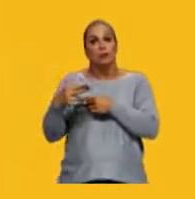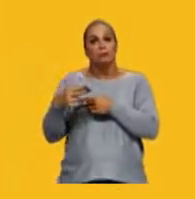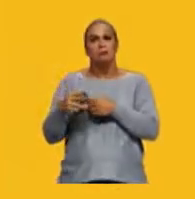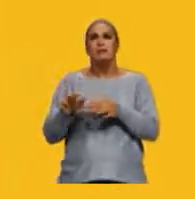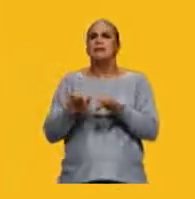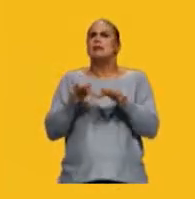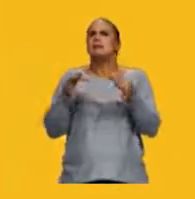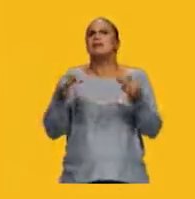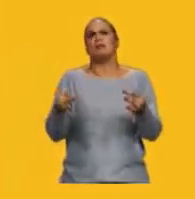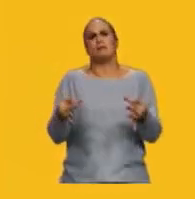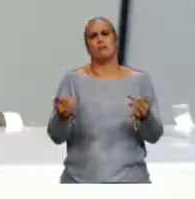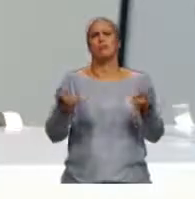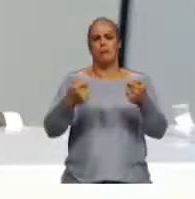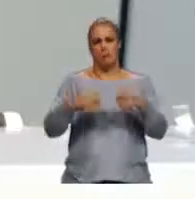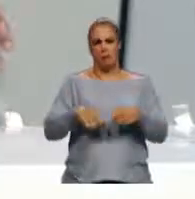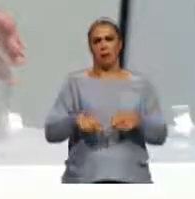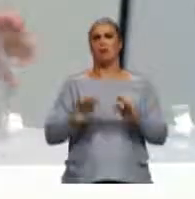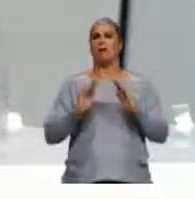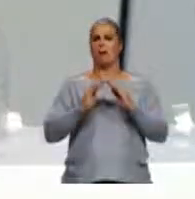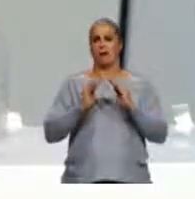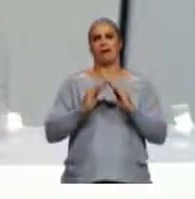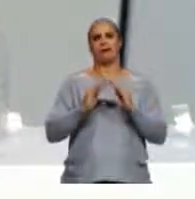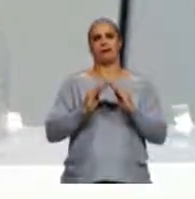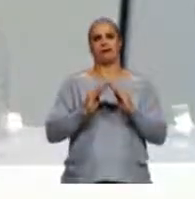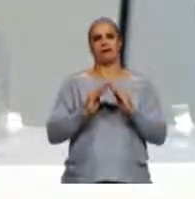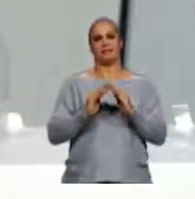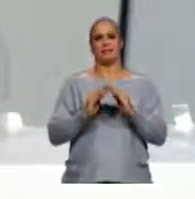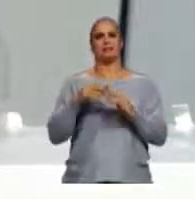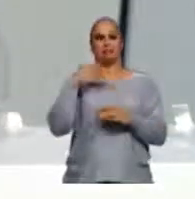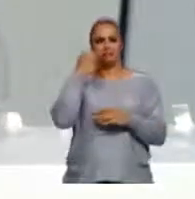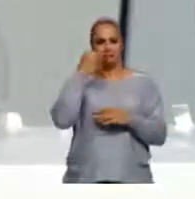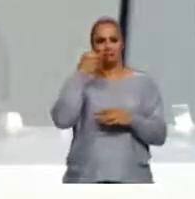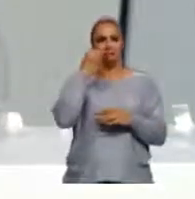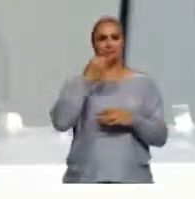pode construir aí na sua casa. Então